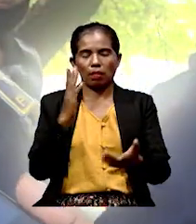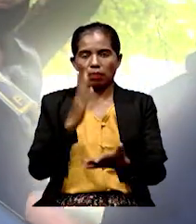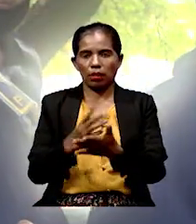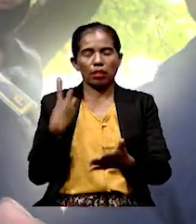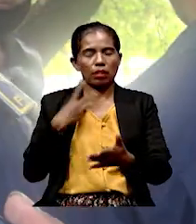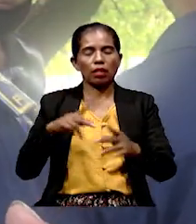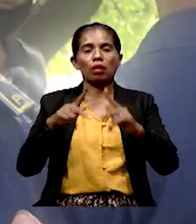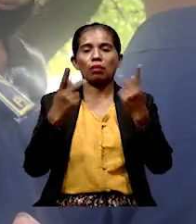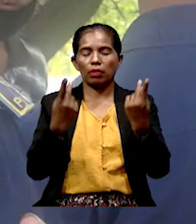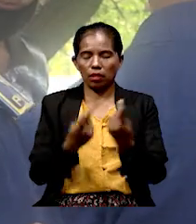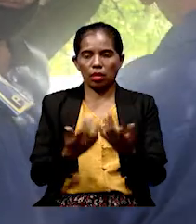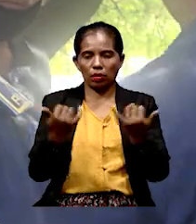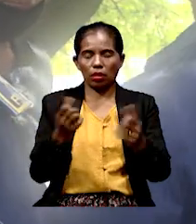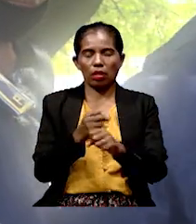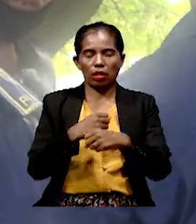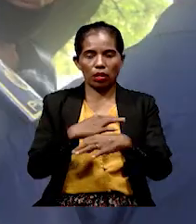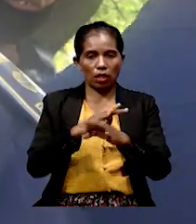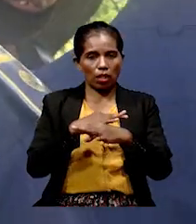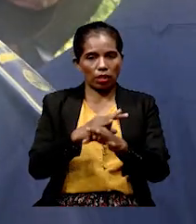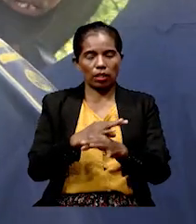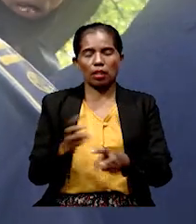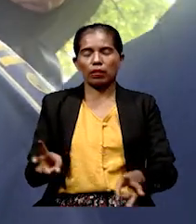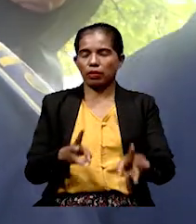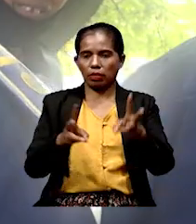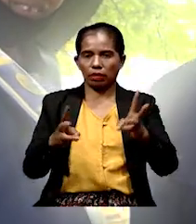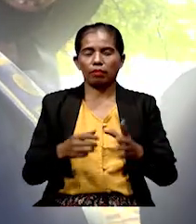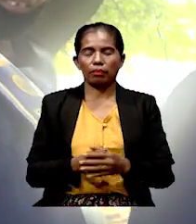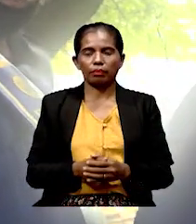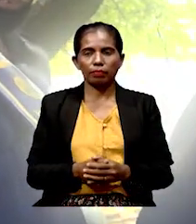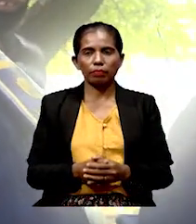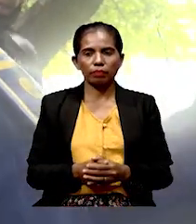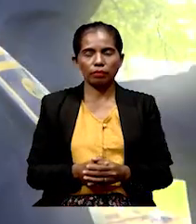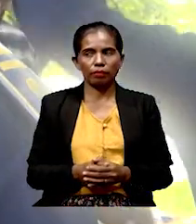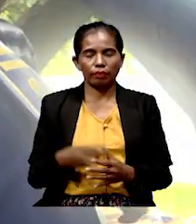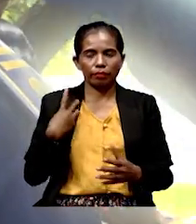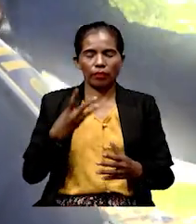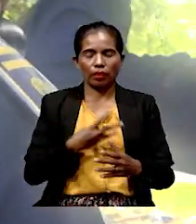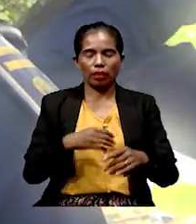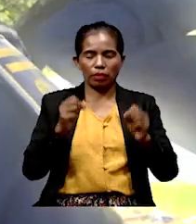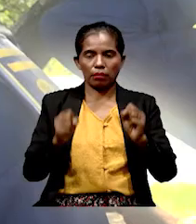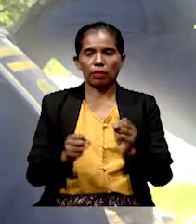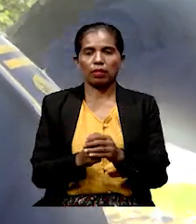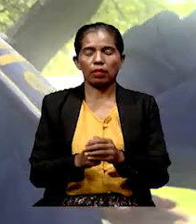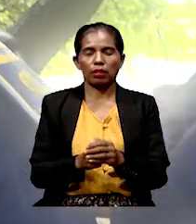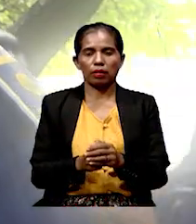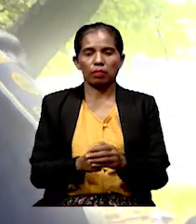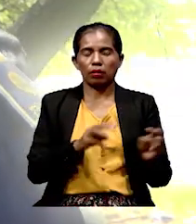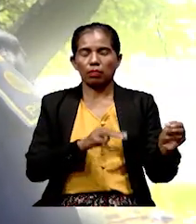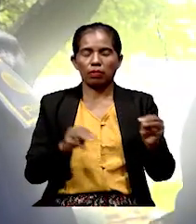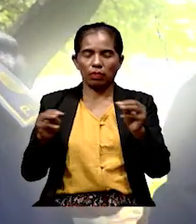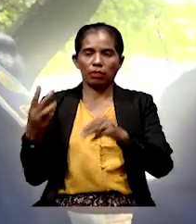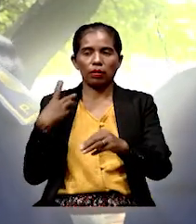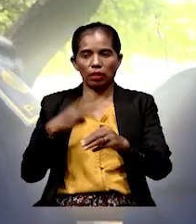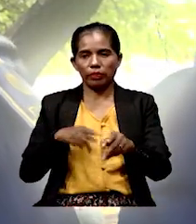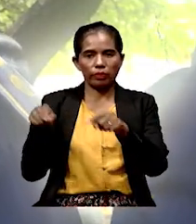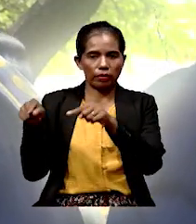companhia sira na mesma, mas né? Halo construção. Então ainda nebe o tem identificado, né? Be terminal temporário, ainda dá o que tem coto, que tem sori,